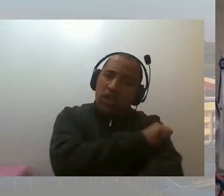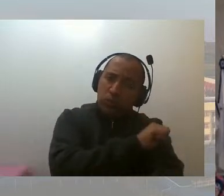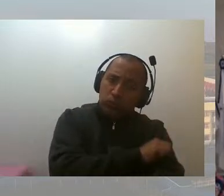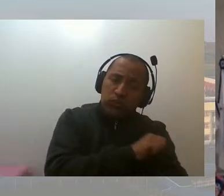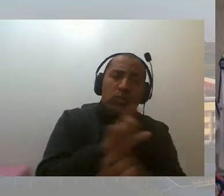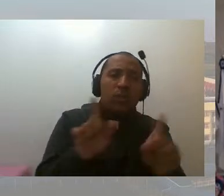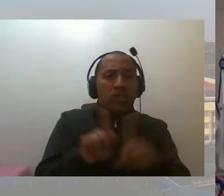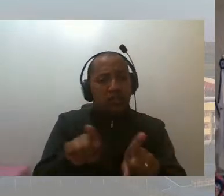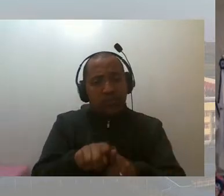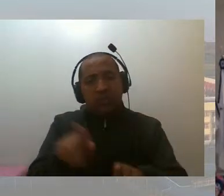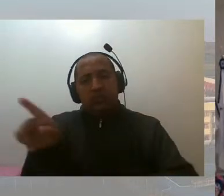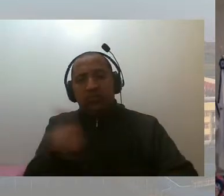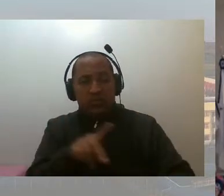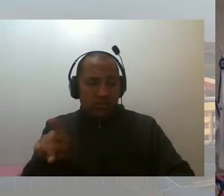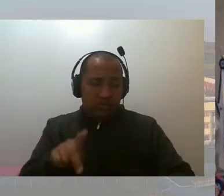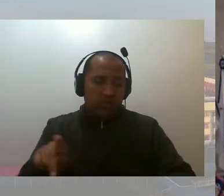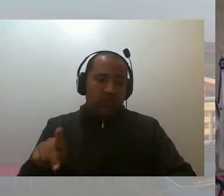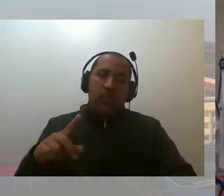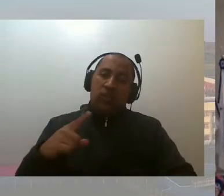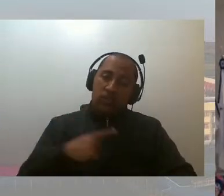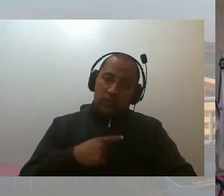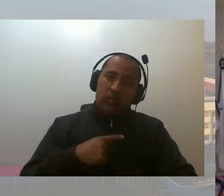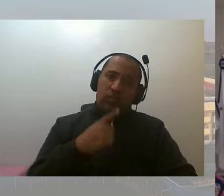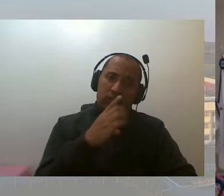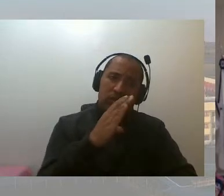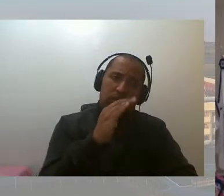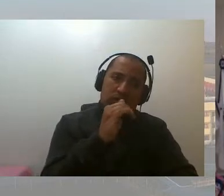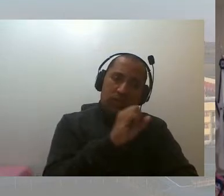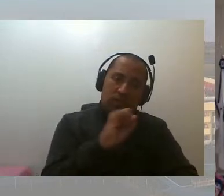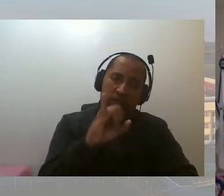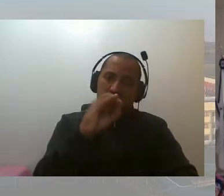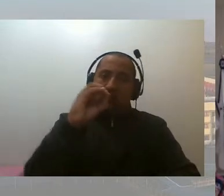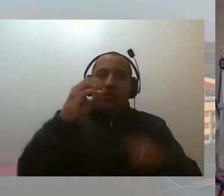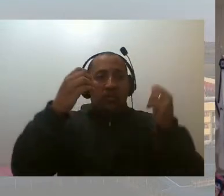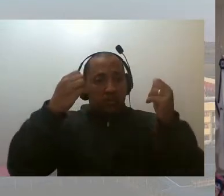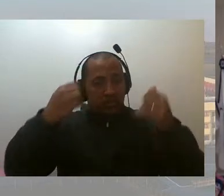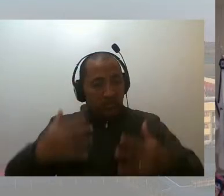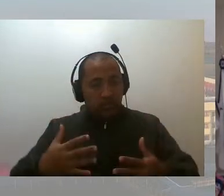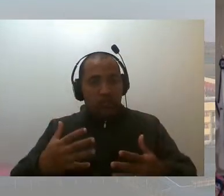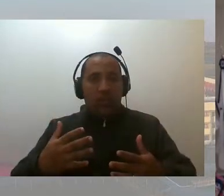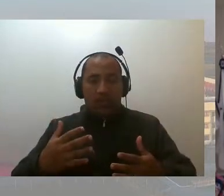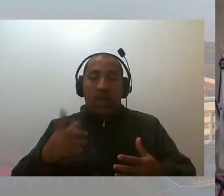docentes. A questão que o Cássio colocou sobre a rede hoteleira é uma